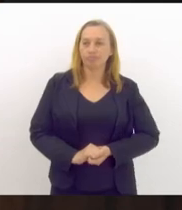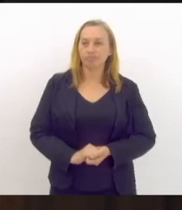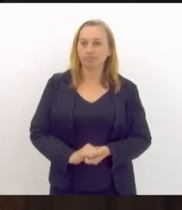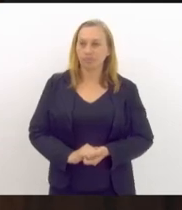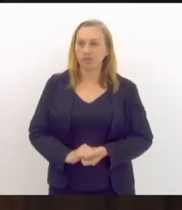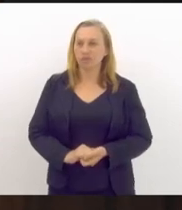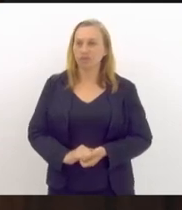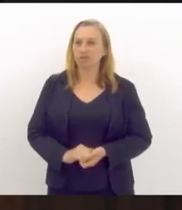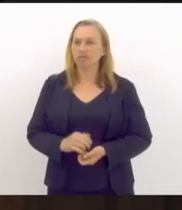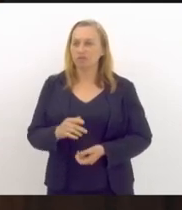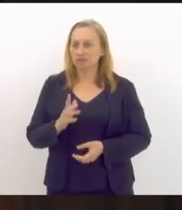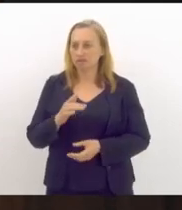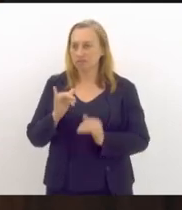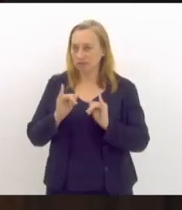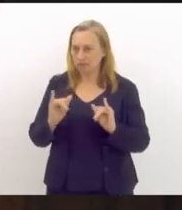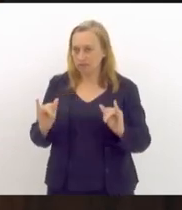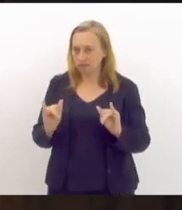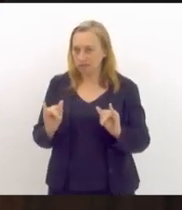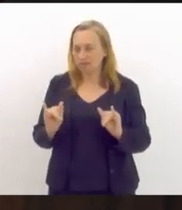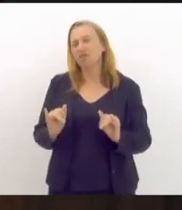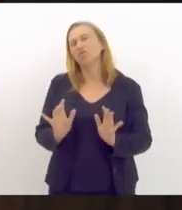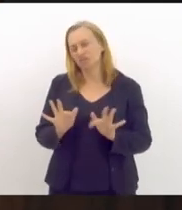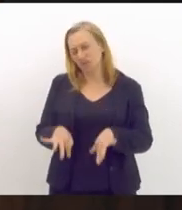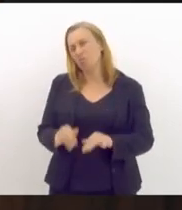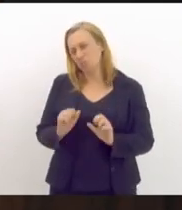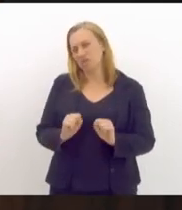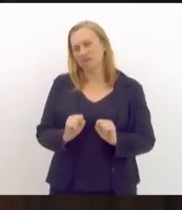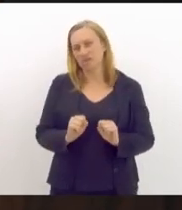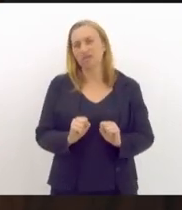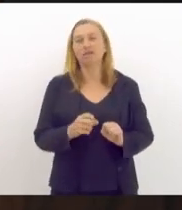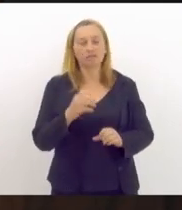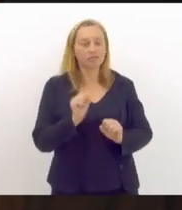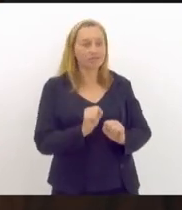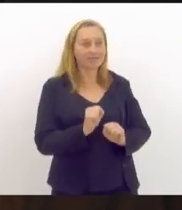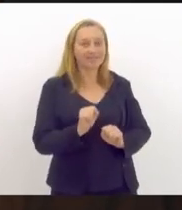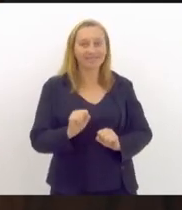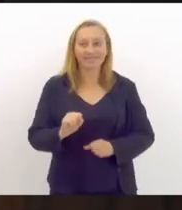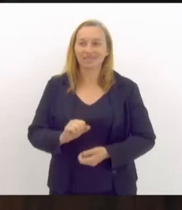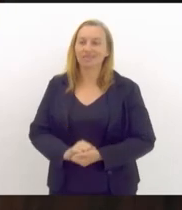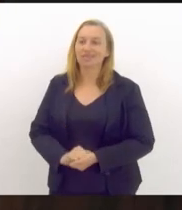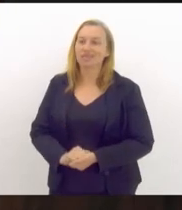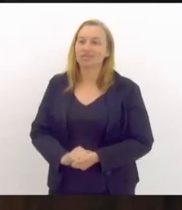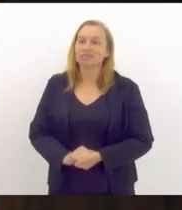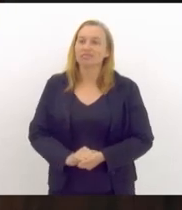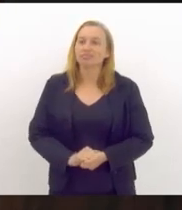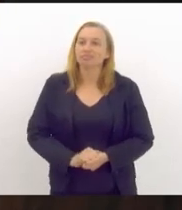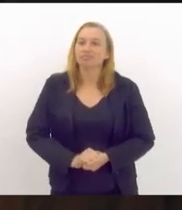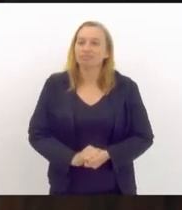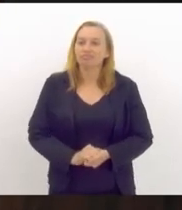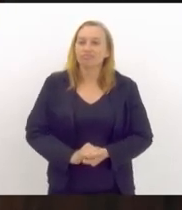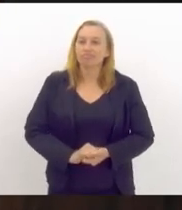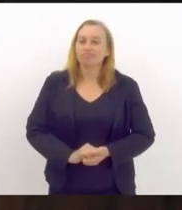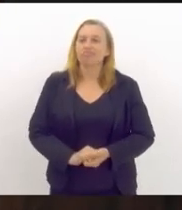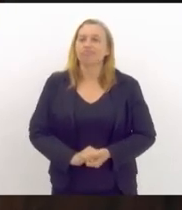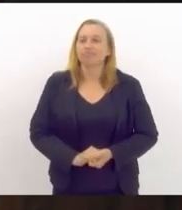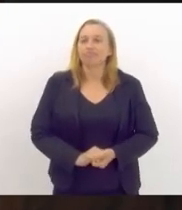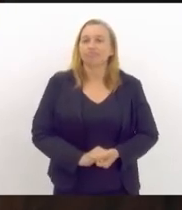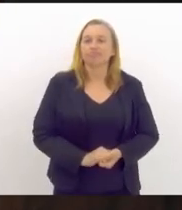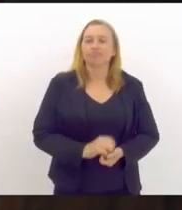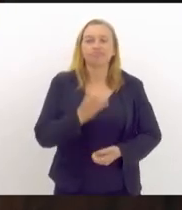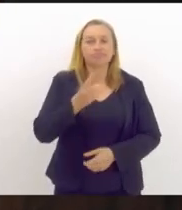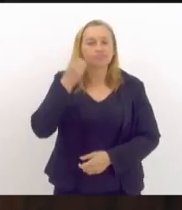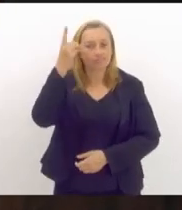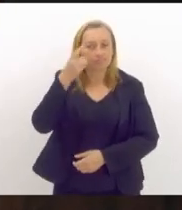sobre a declaração pode ser o final Deputado já tá aqui Deputado